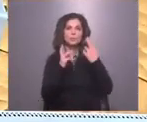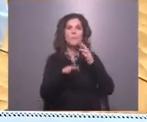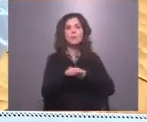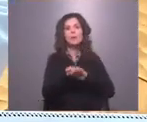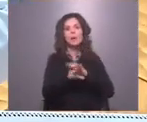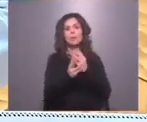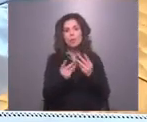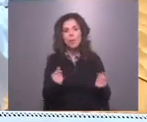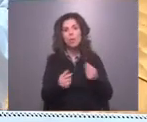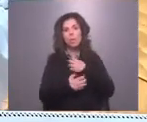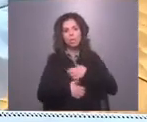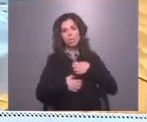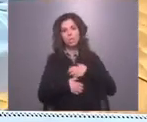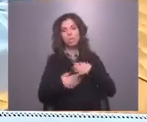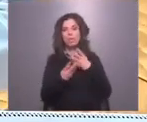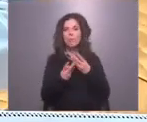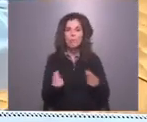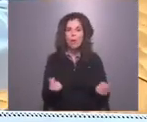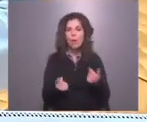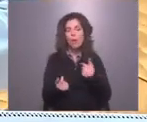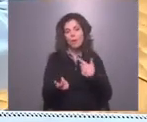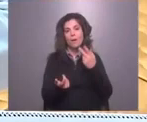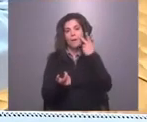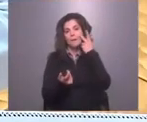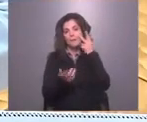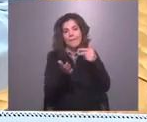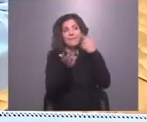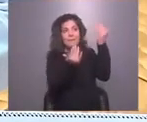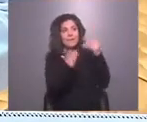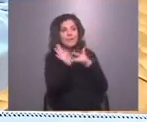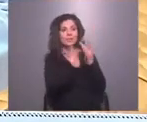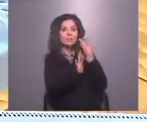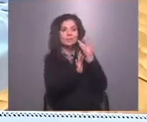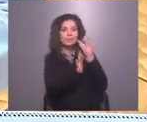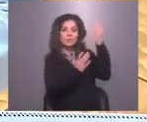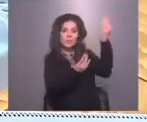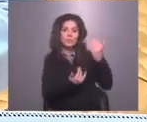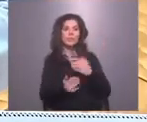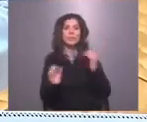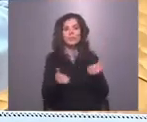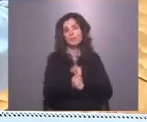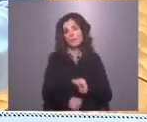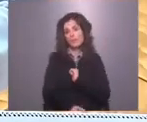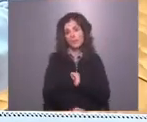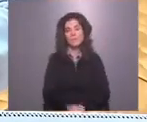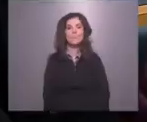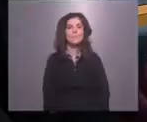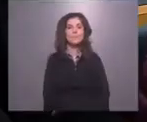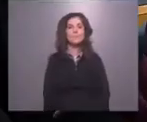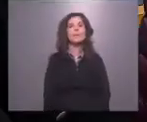do pecado e de toda a perturbação, enquanto esperamos a vinda gloriosa de Jesus Cristo, nosso Salvador.